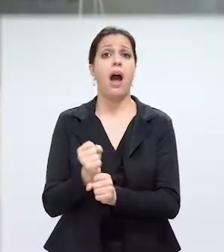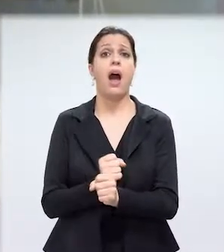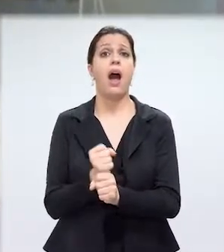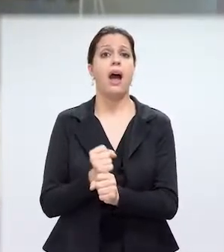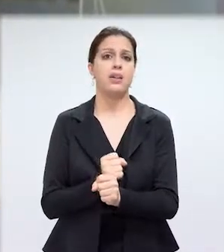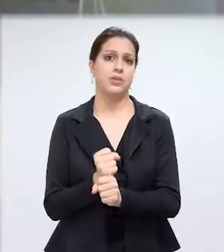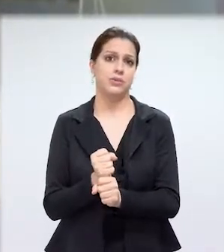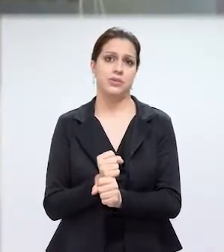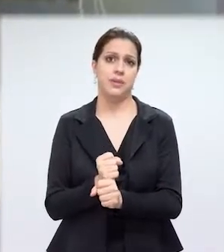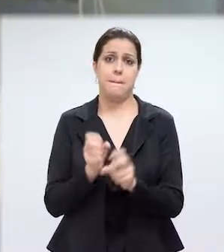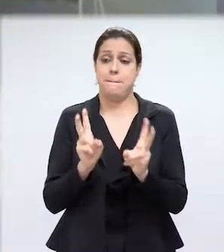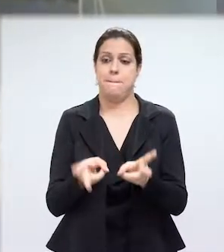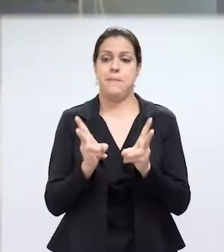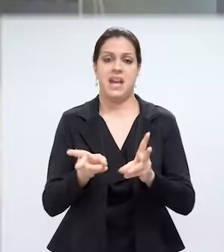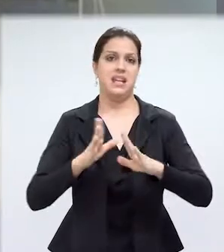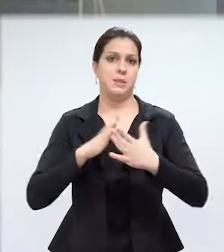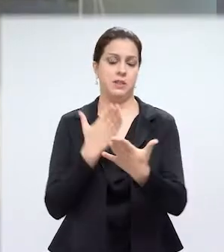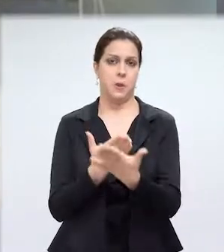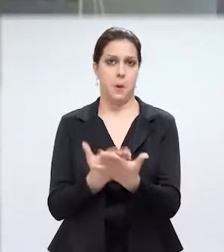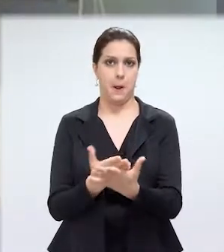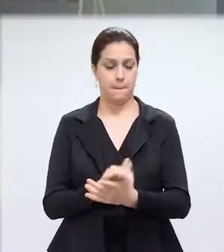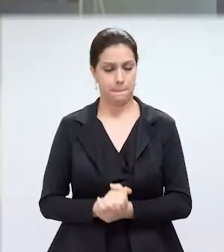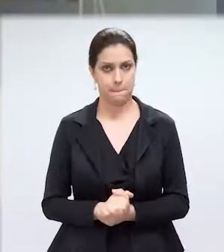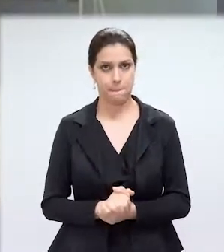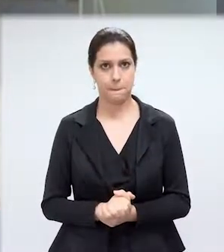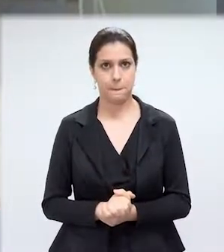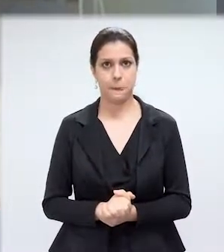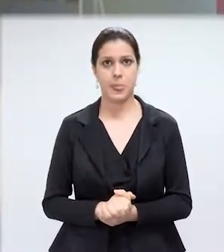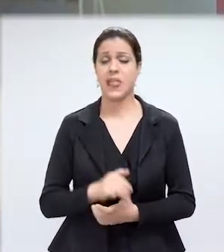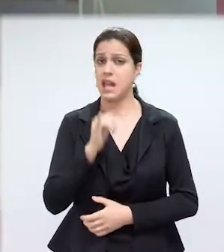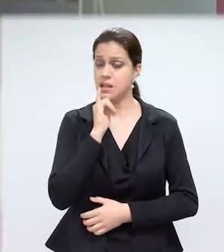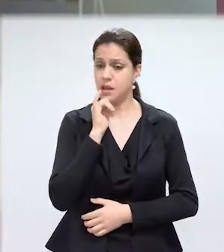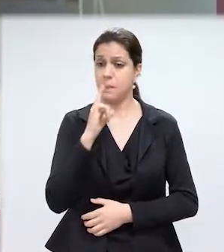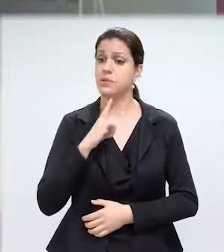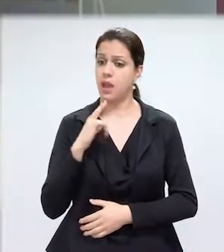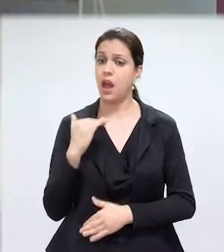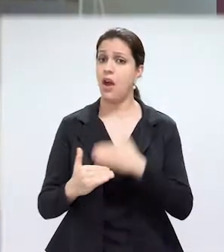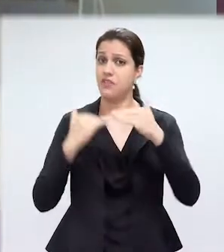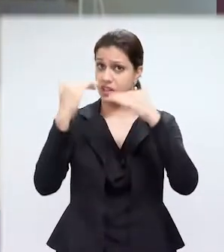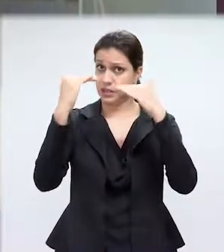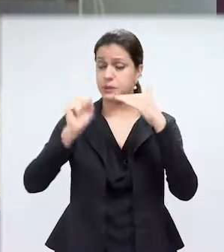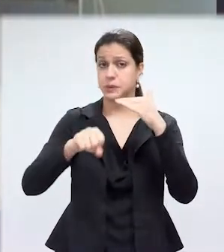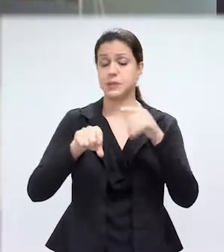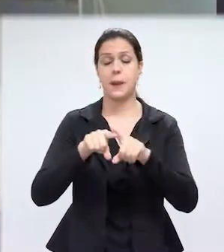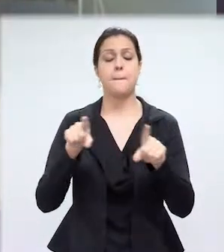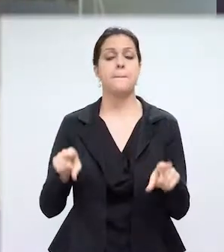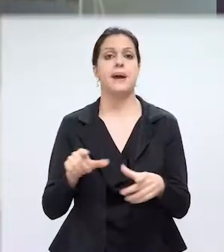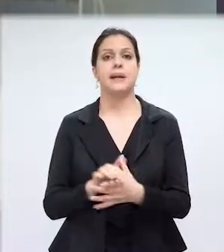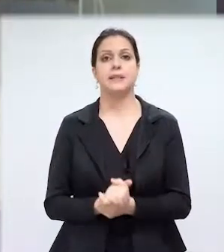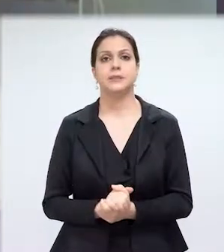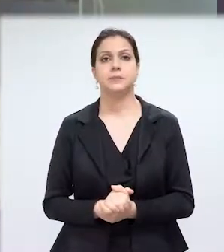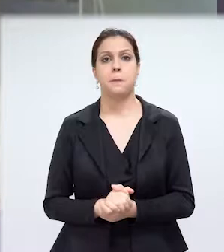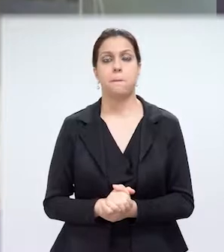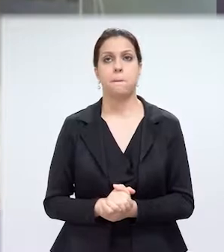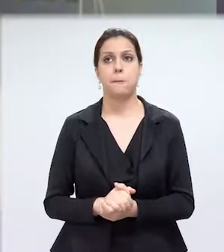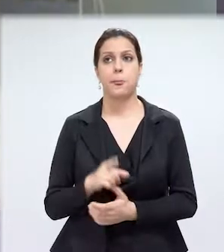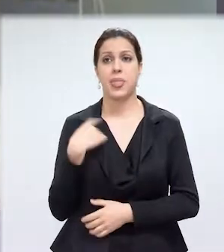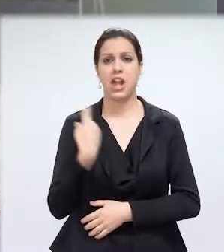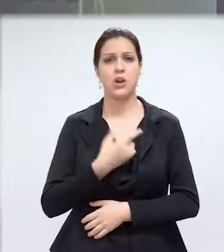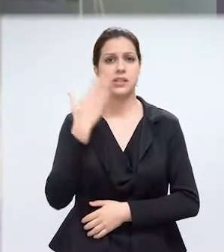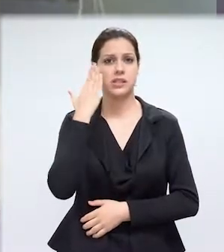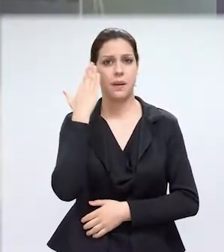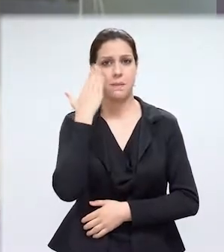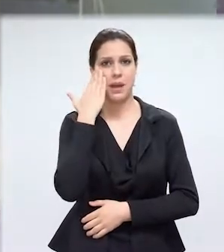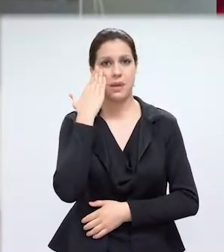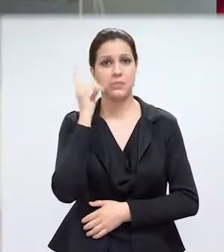escola ela continua, vamos dizer assim, a mesma, né? Por mais avanços que se tenham, né? Mas